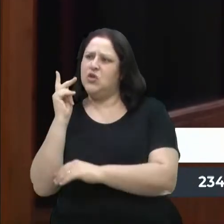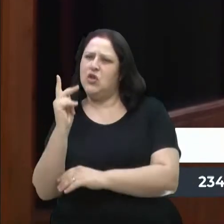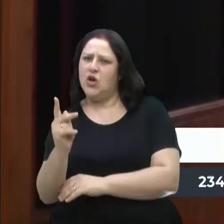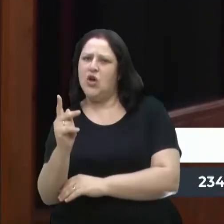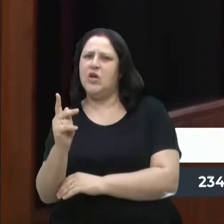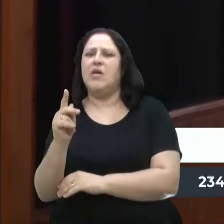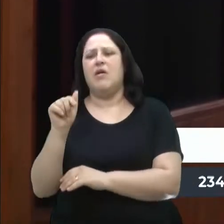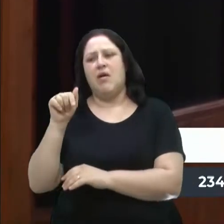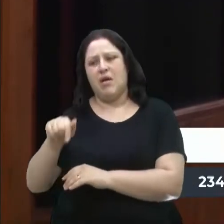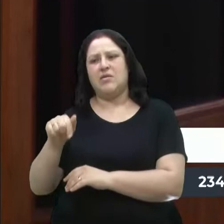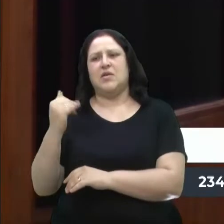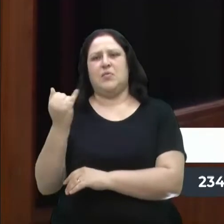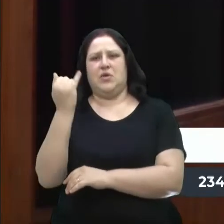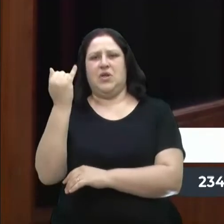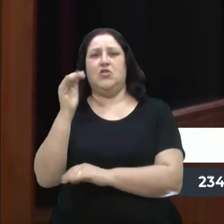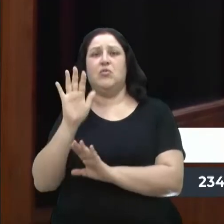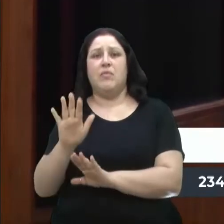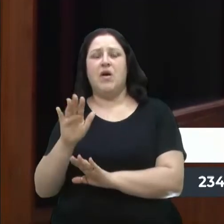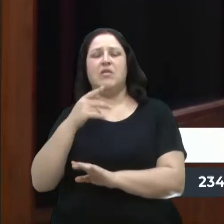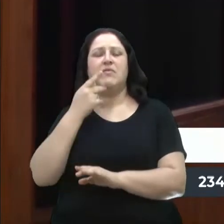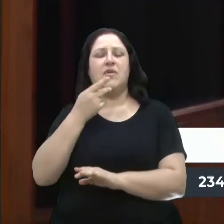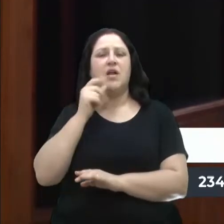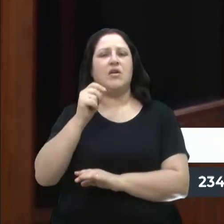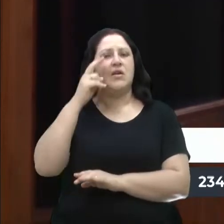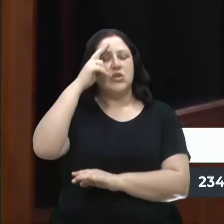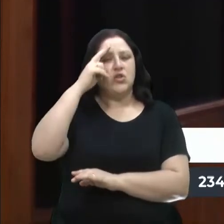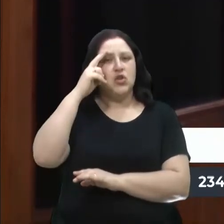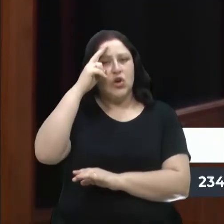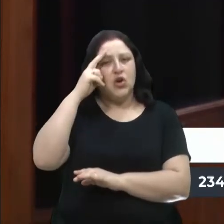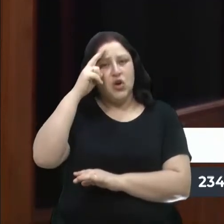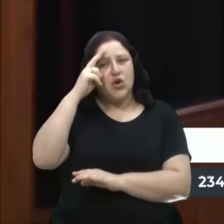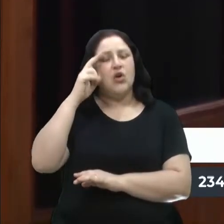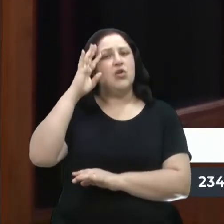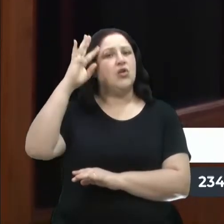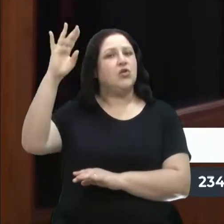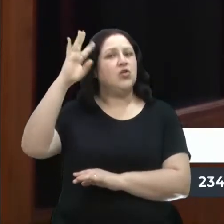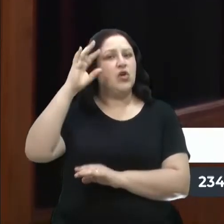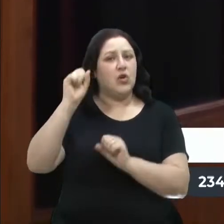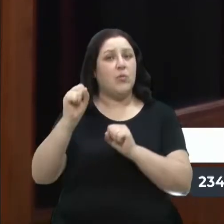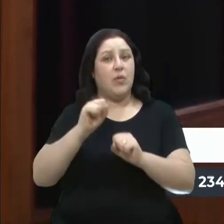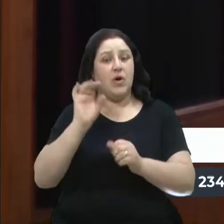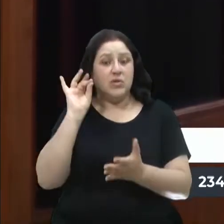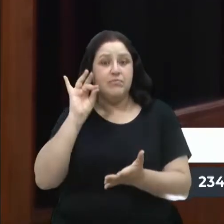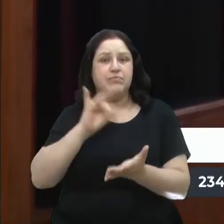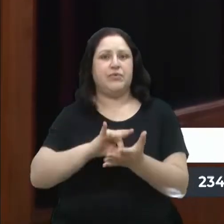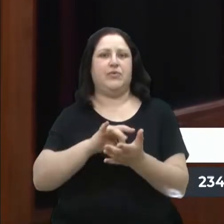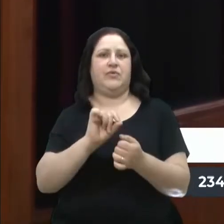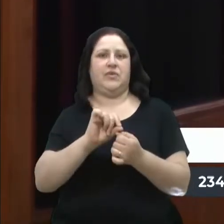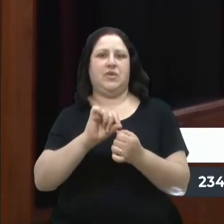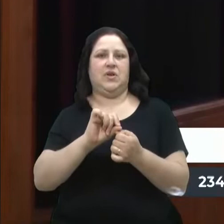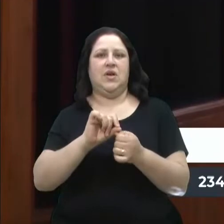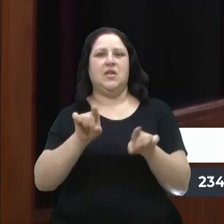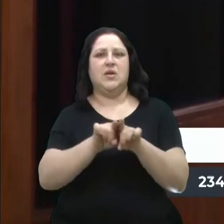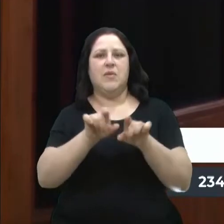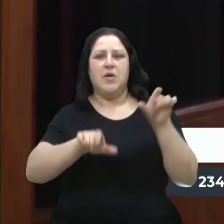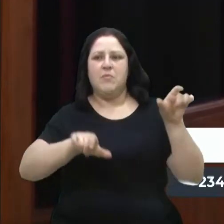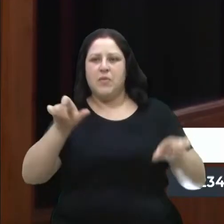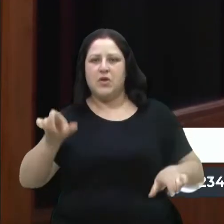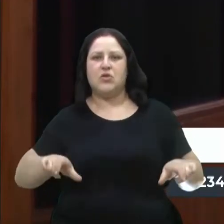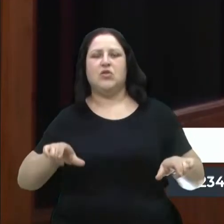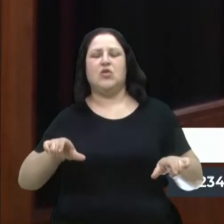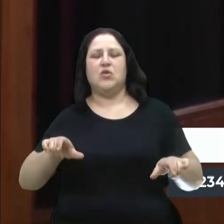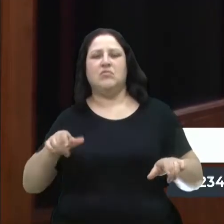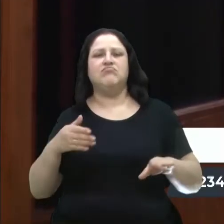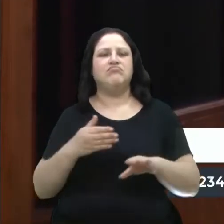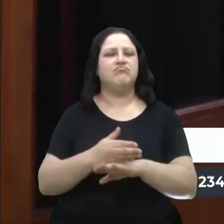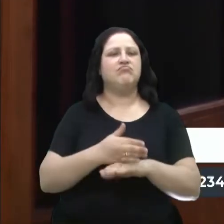importantes é falar sobre os sonhos que puderam ser realizados sobre a vida de pessoas que deixaram um